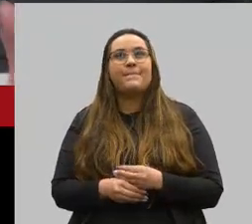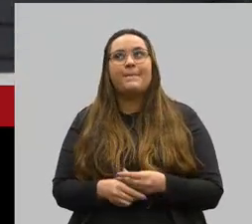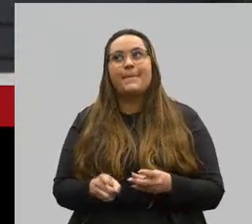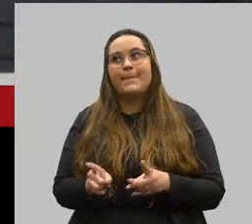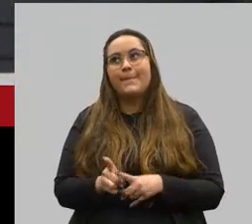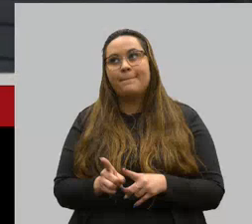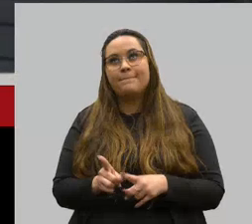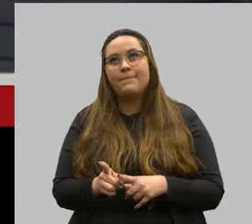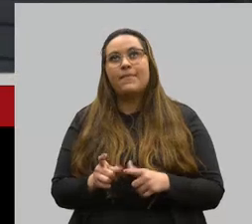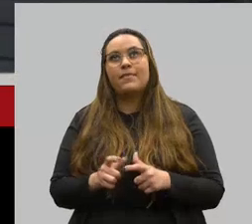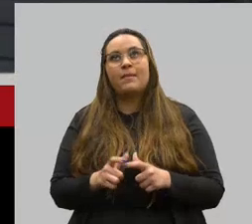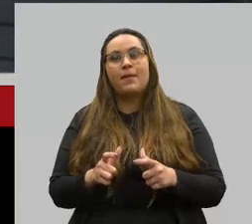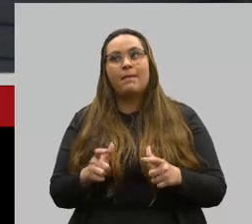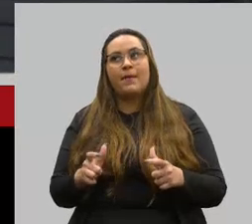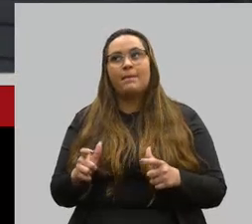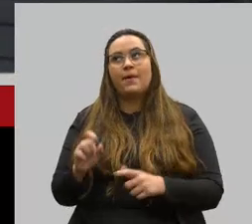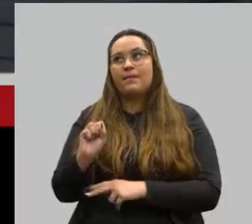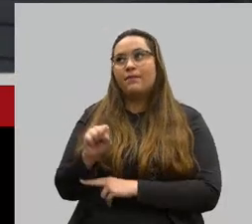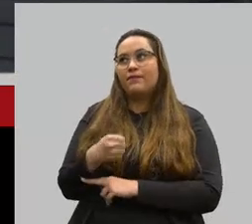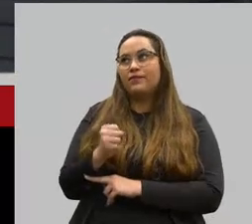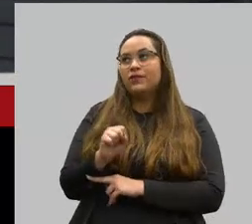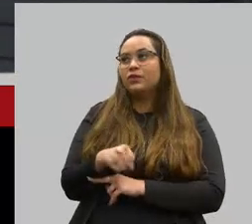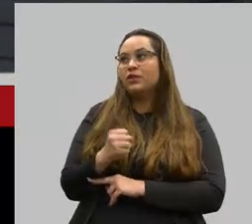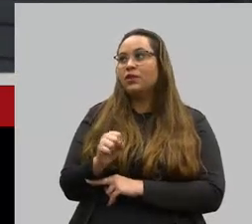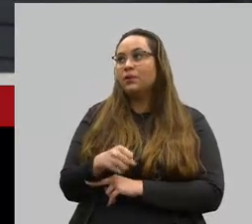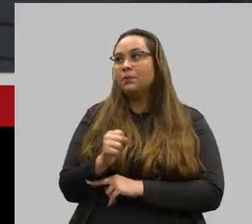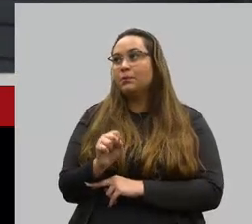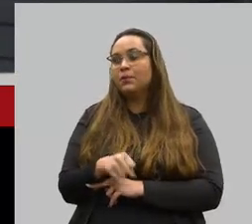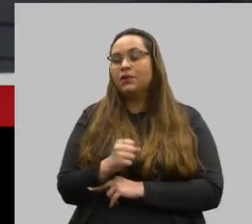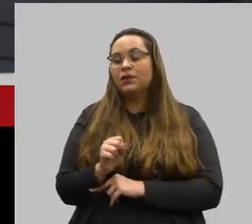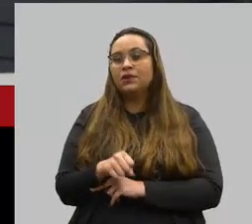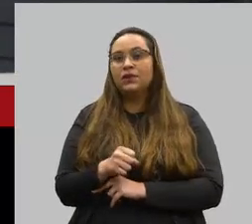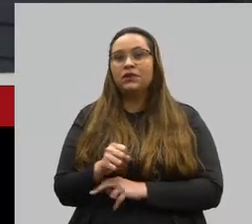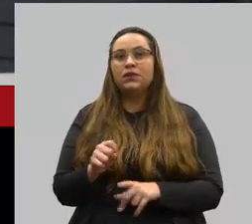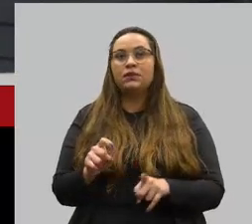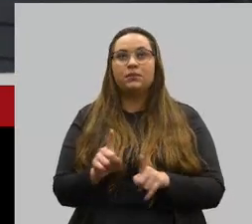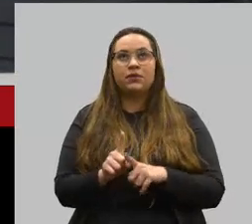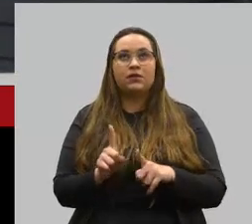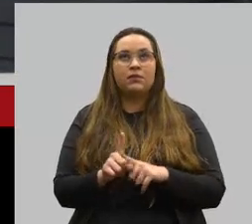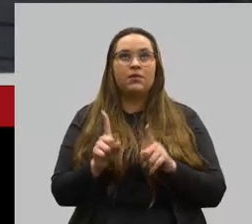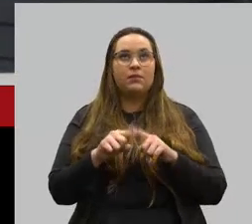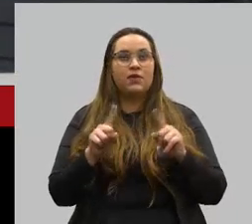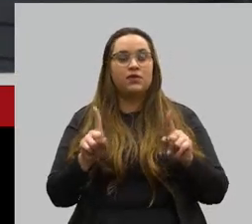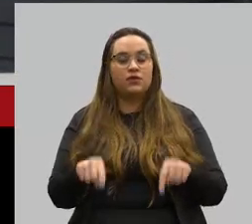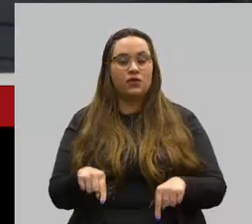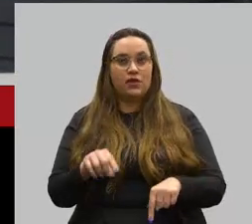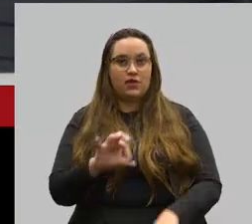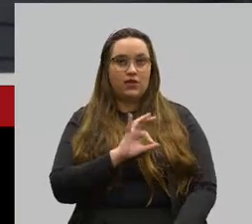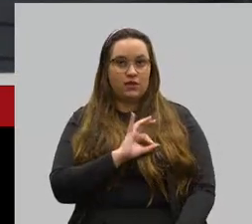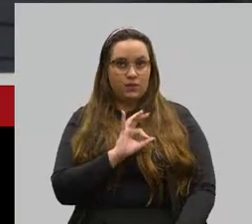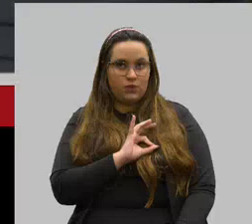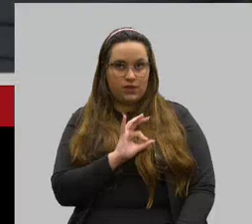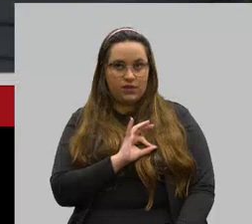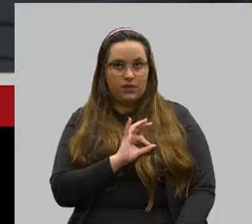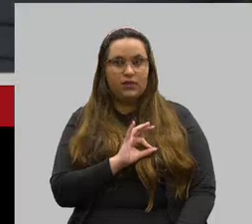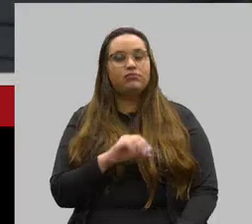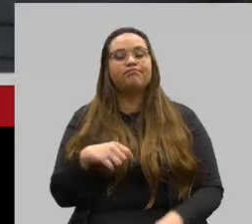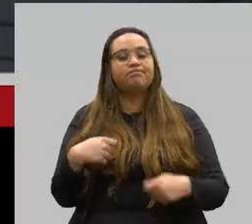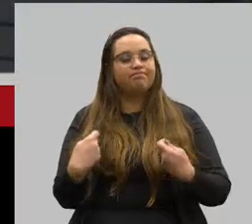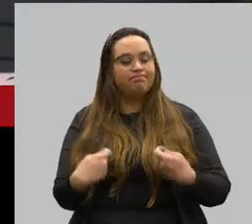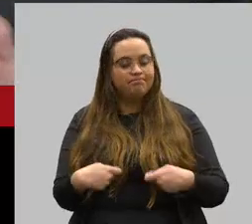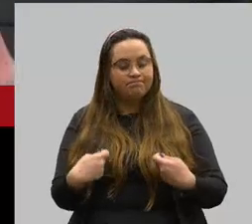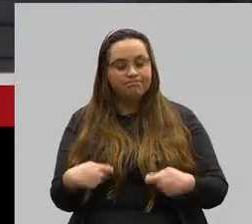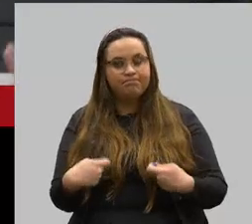ampliação do serviço de fisioterapia eh para os servidores da Polícia Civil então é algo que é necessário né